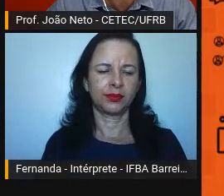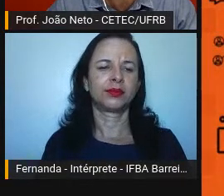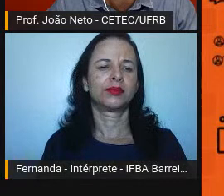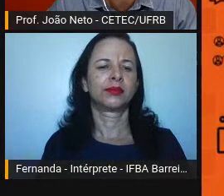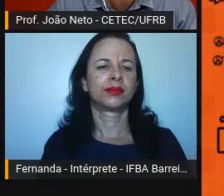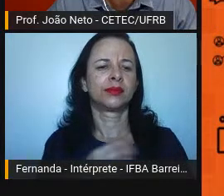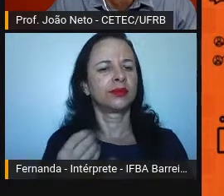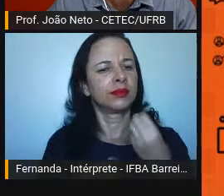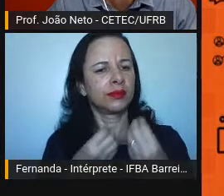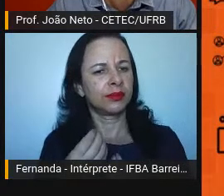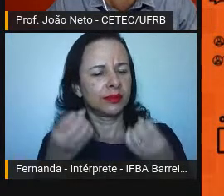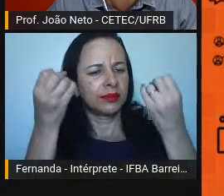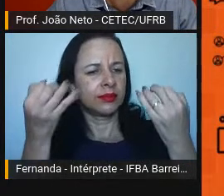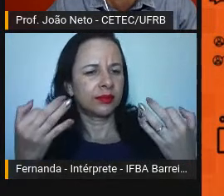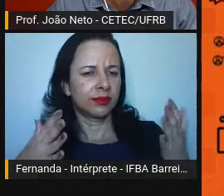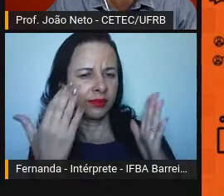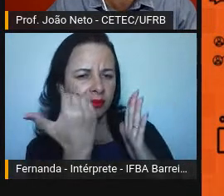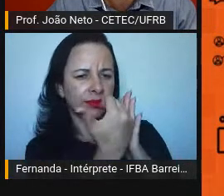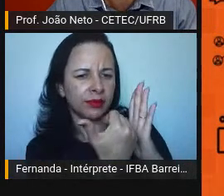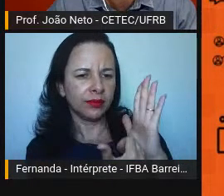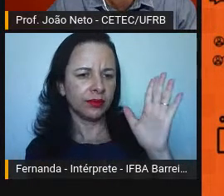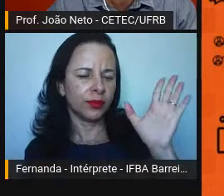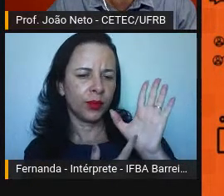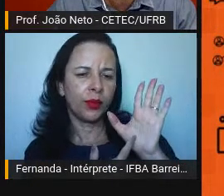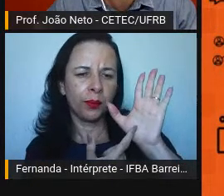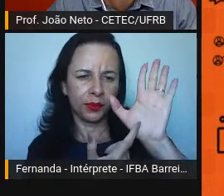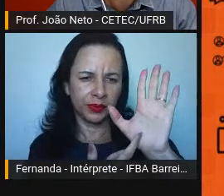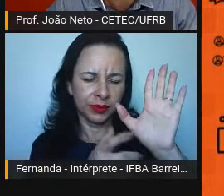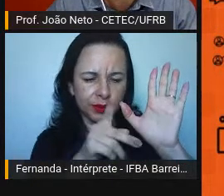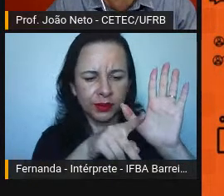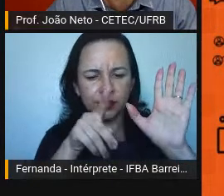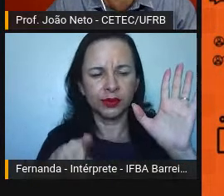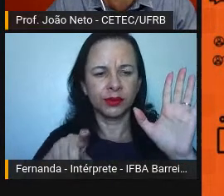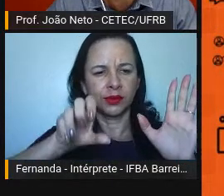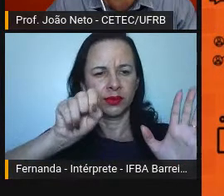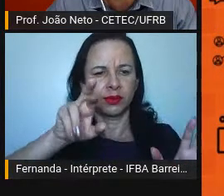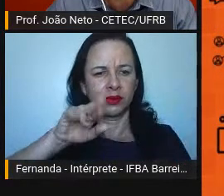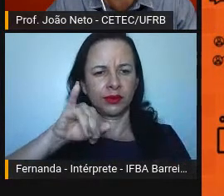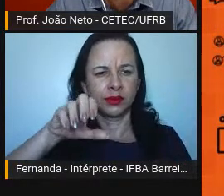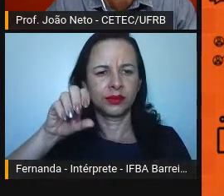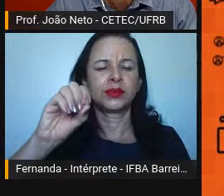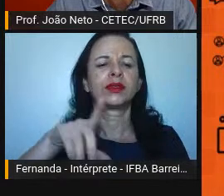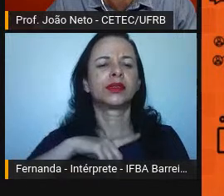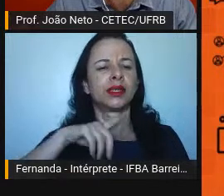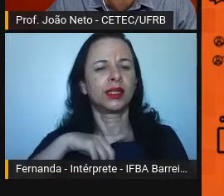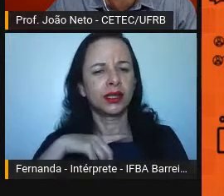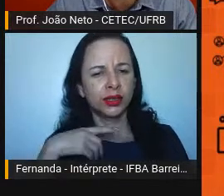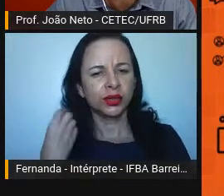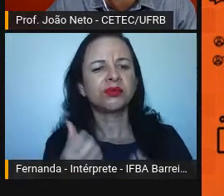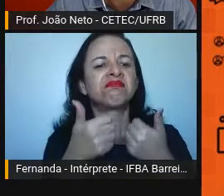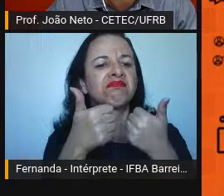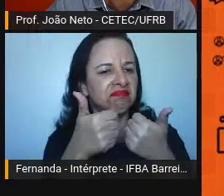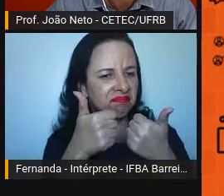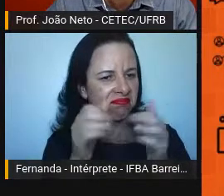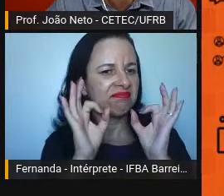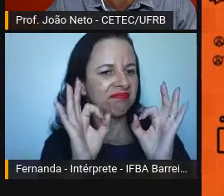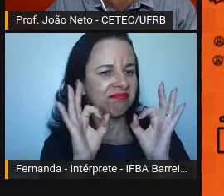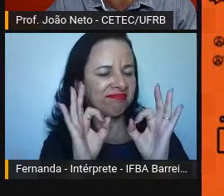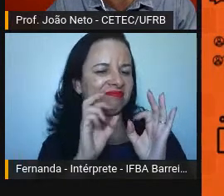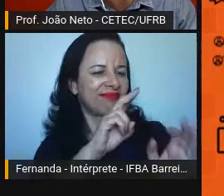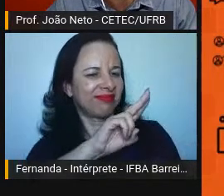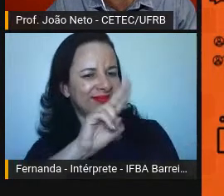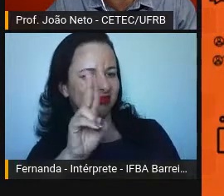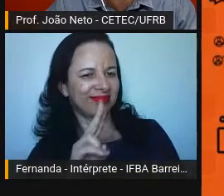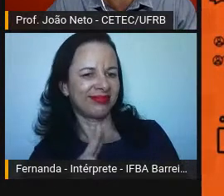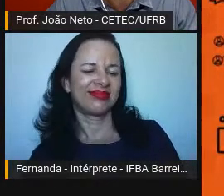falando sobre o roteiro mostrando para vocês que o professor Sérgio acertou sim muitos dos termos professora sou casado